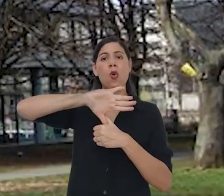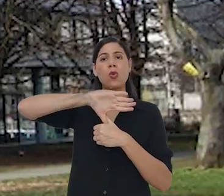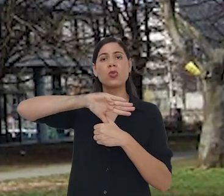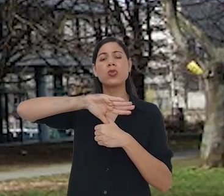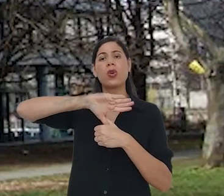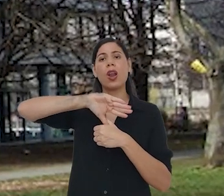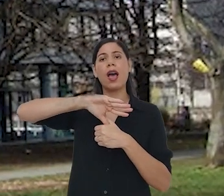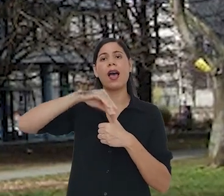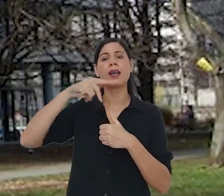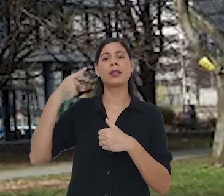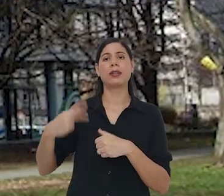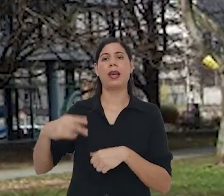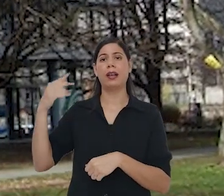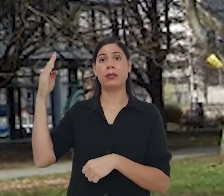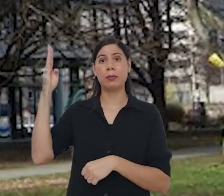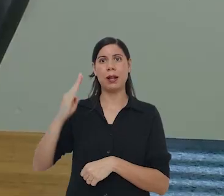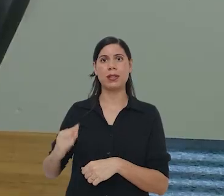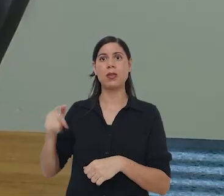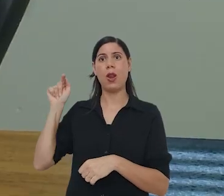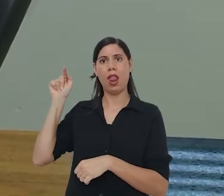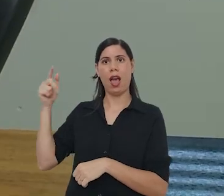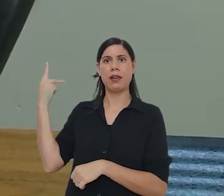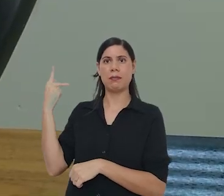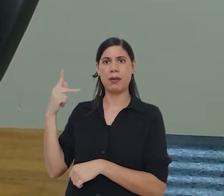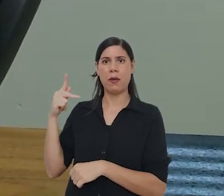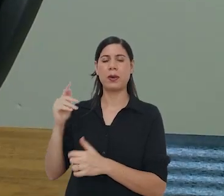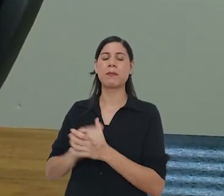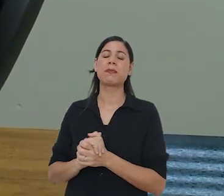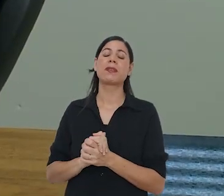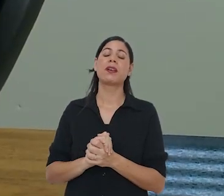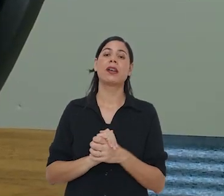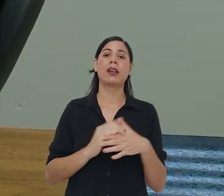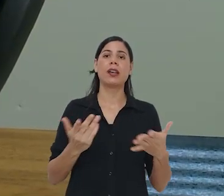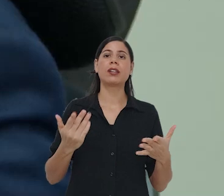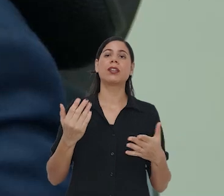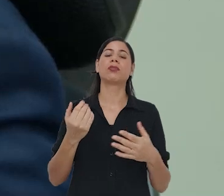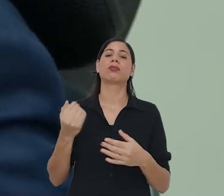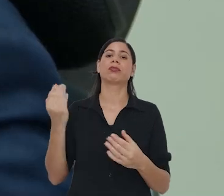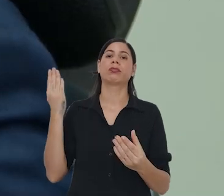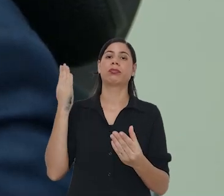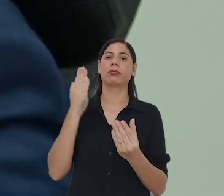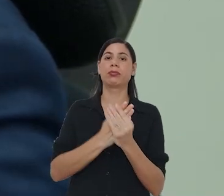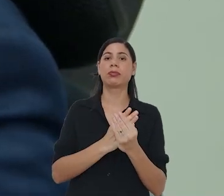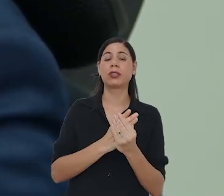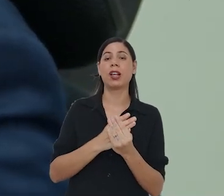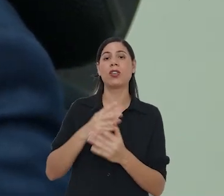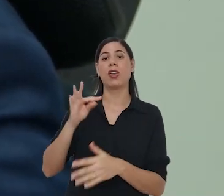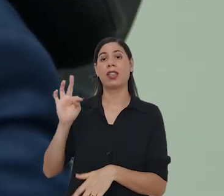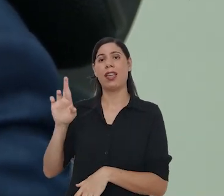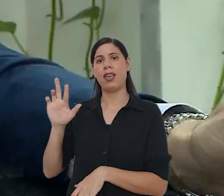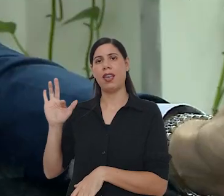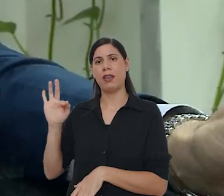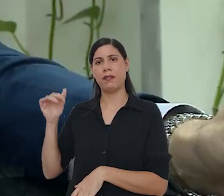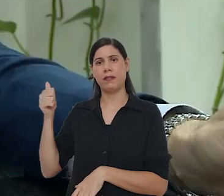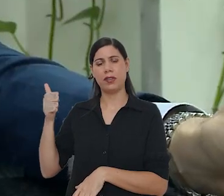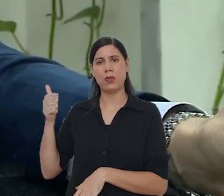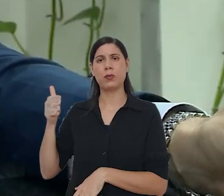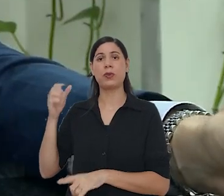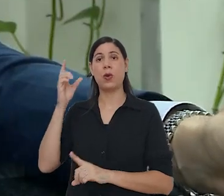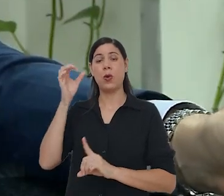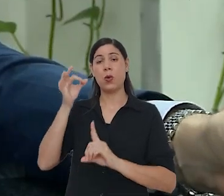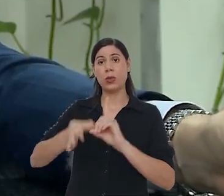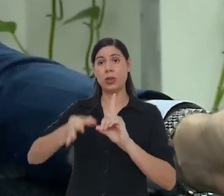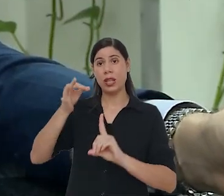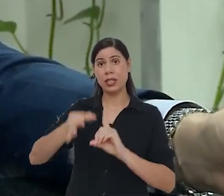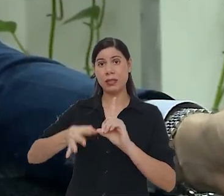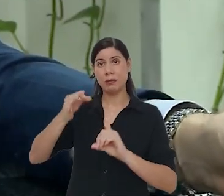República Federativa do Brasil naquele país. Para o relator do processo no TRF1, desembargador federal Newton Ramos, eventual